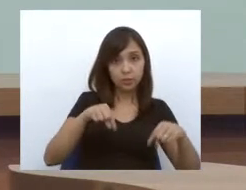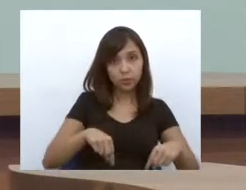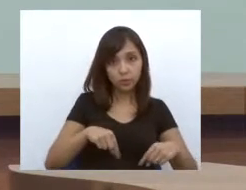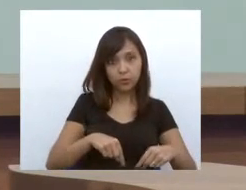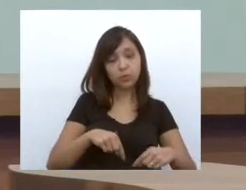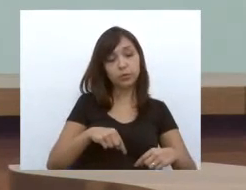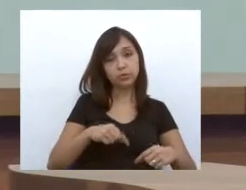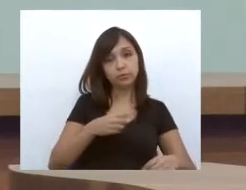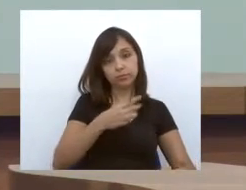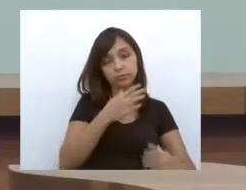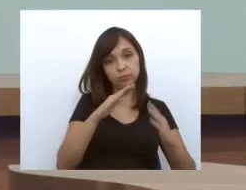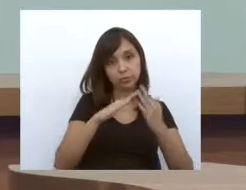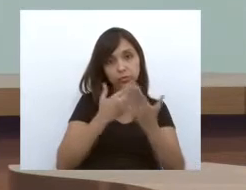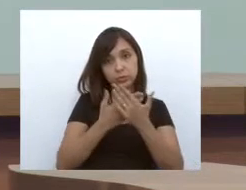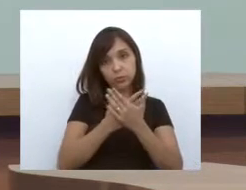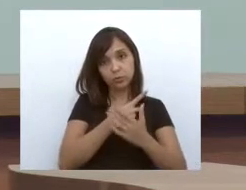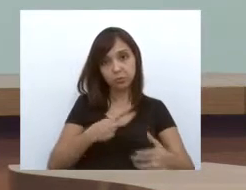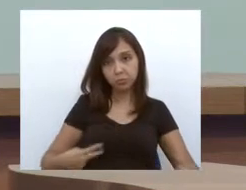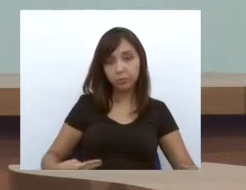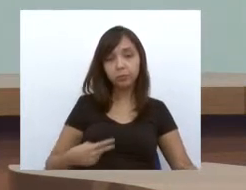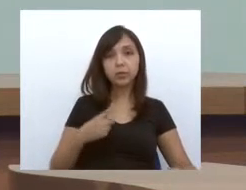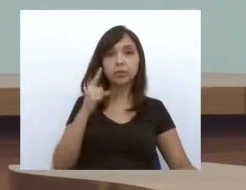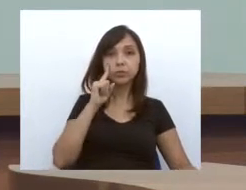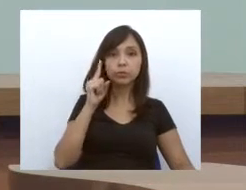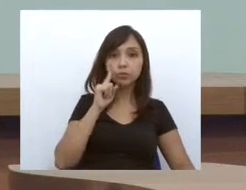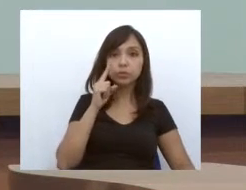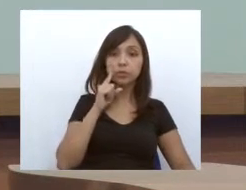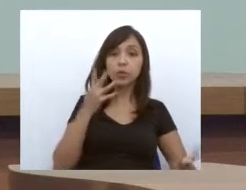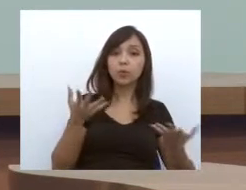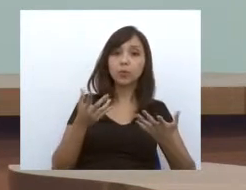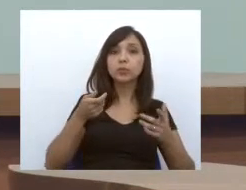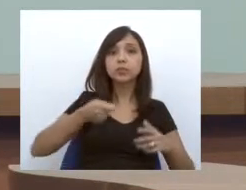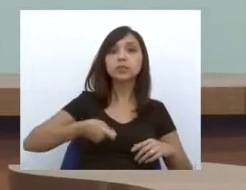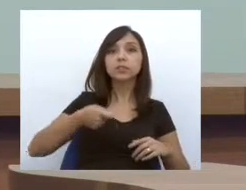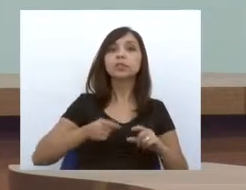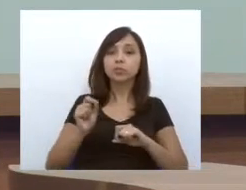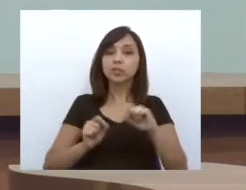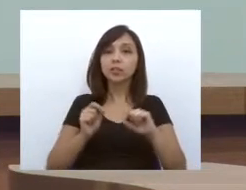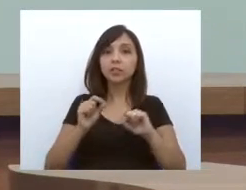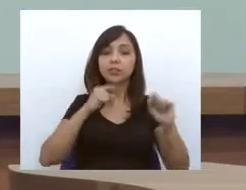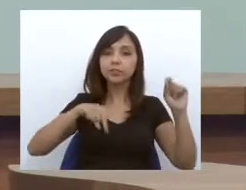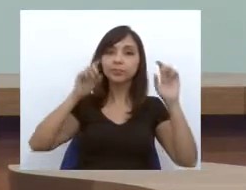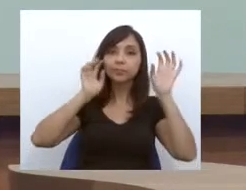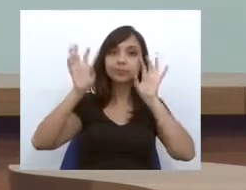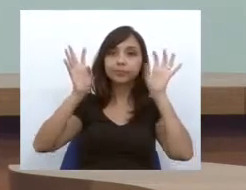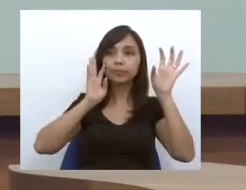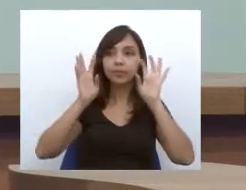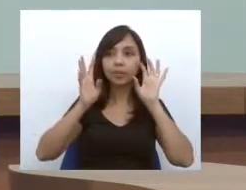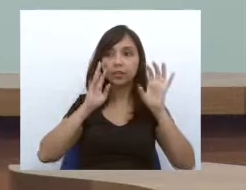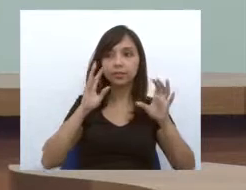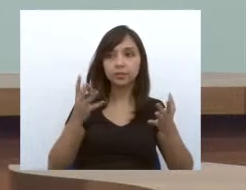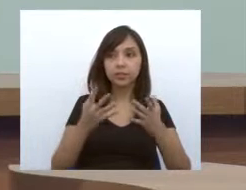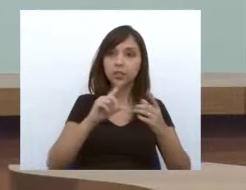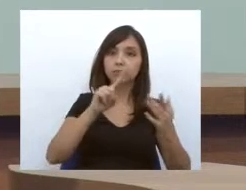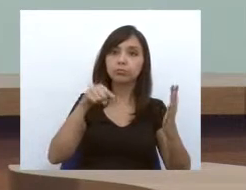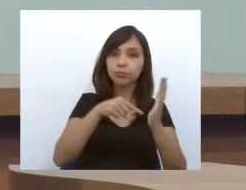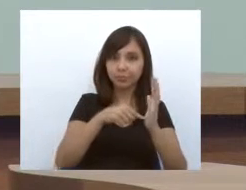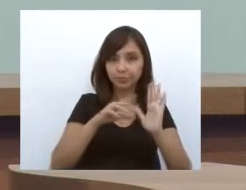pública hoje, o dia exige que façamos essa reflexão. Eu vou ser